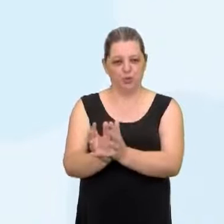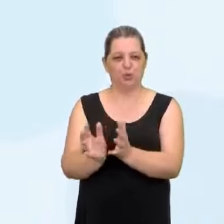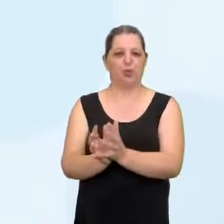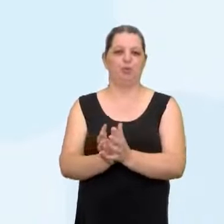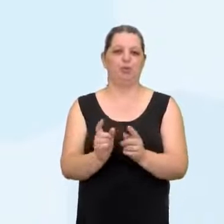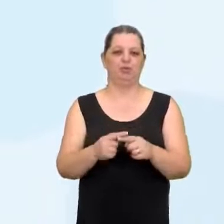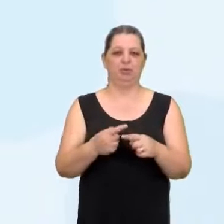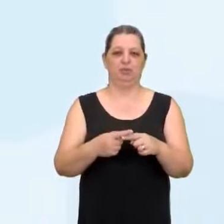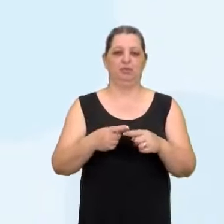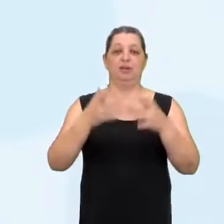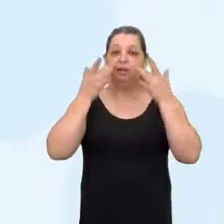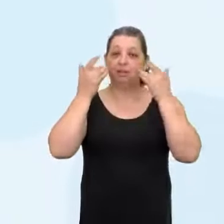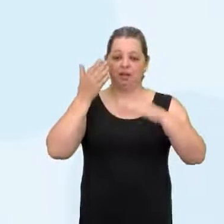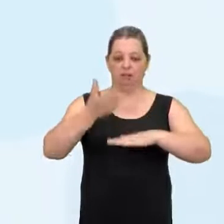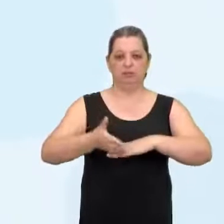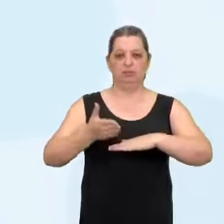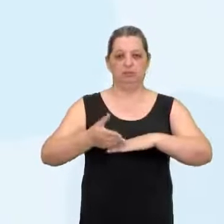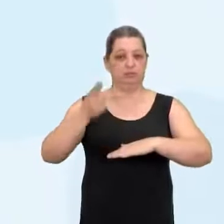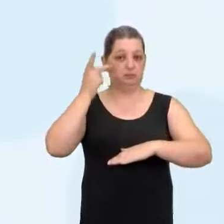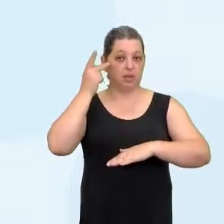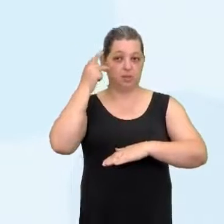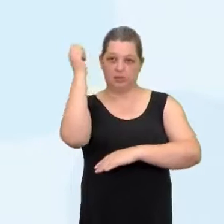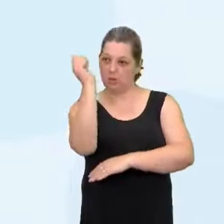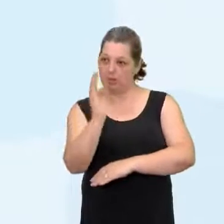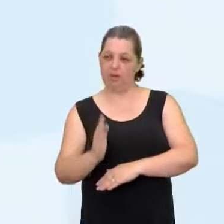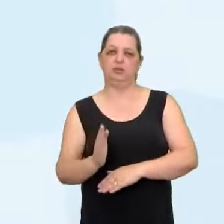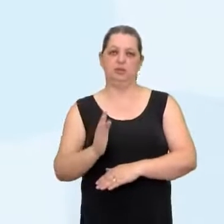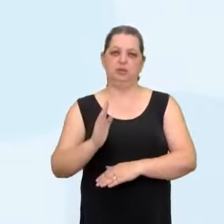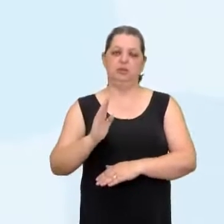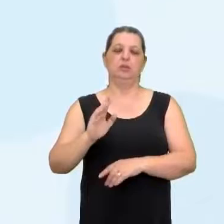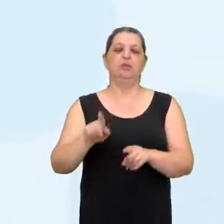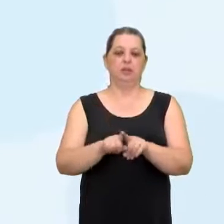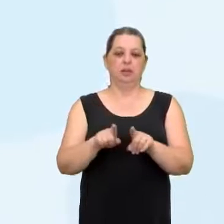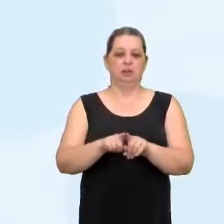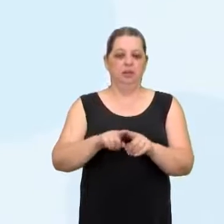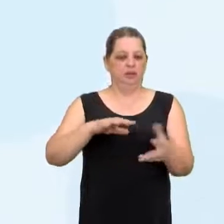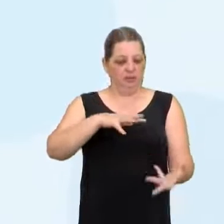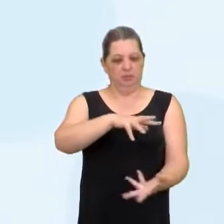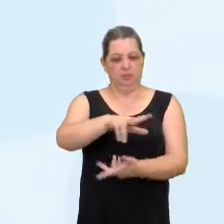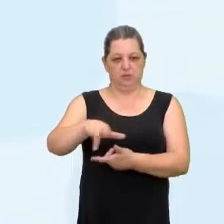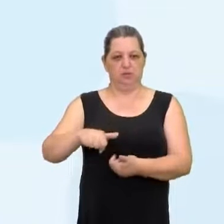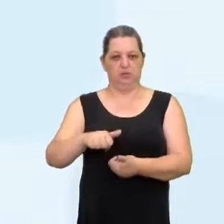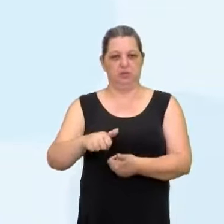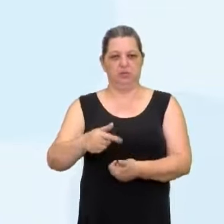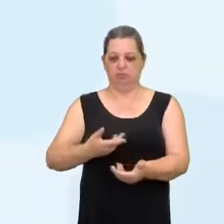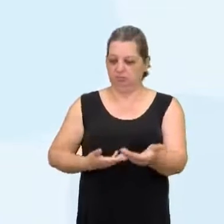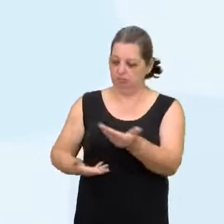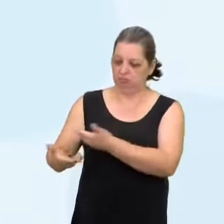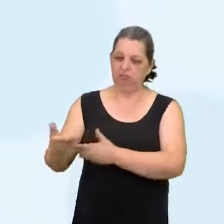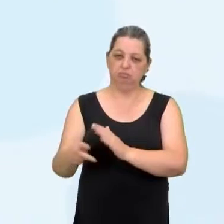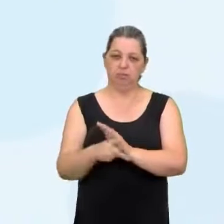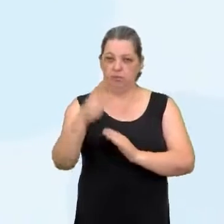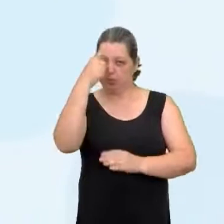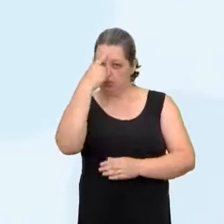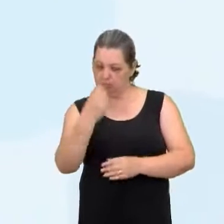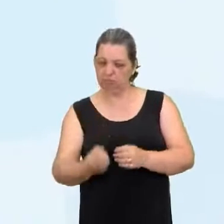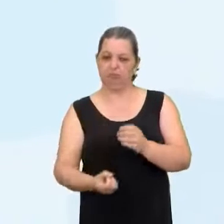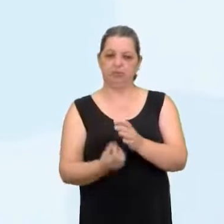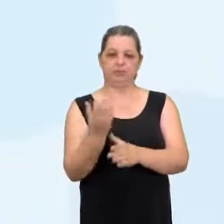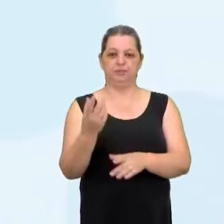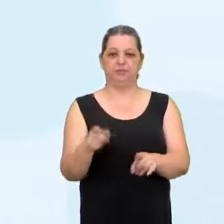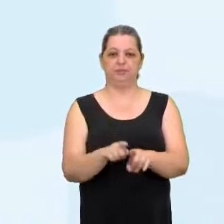teatro contemporâneo paulista, brasileiro e estrangeiros, investigando os modos coletivos e colaborativos de criação, produção,